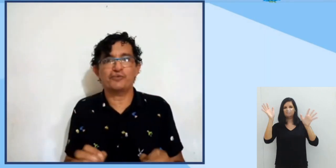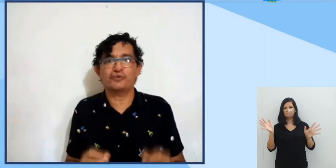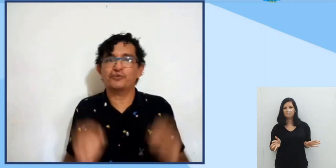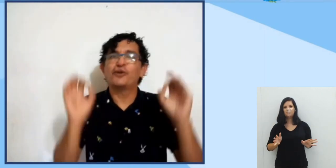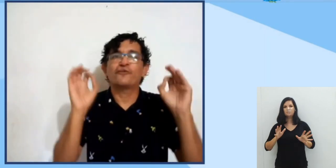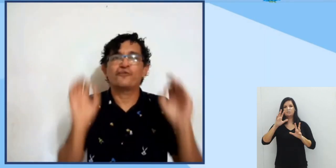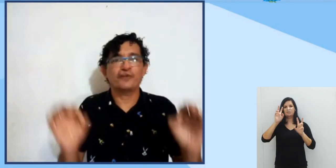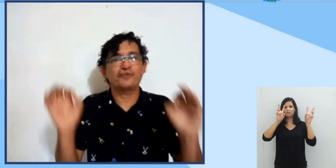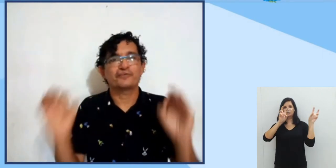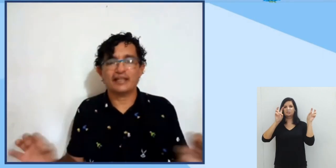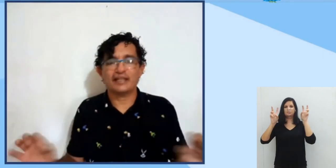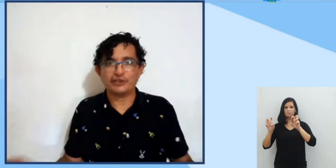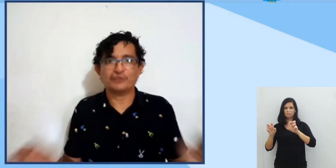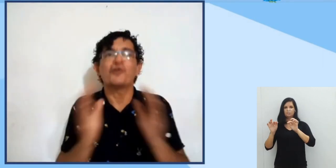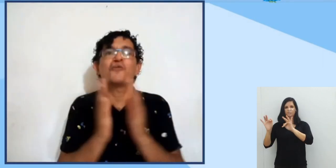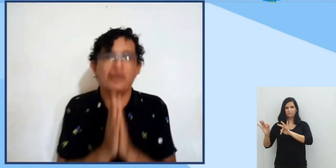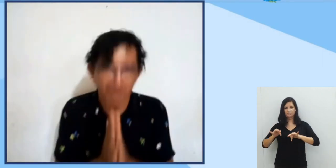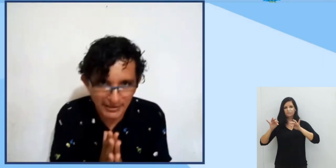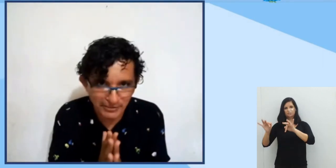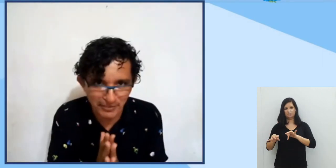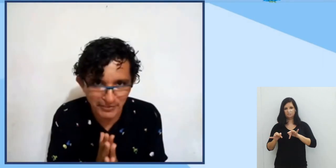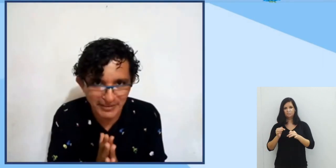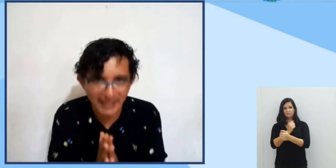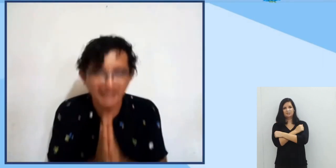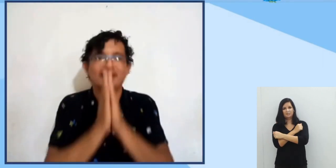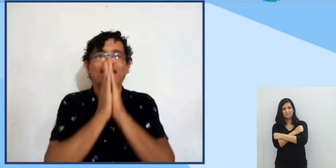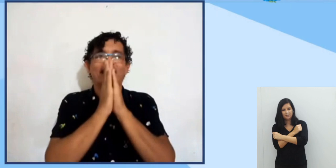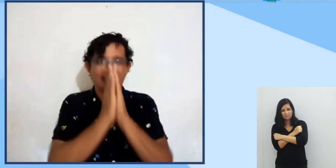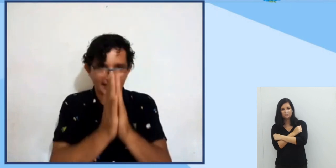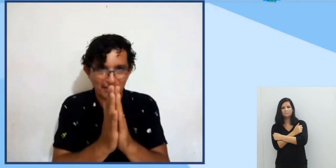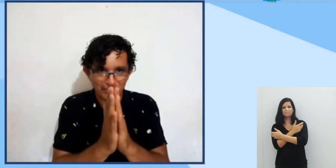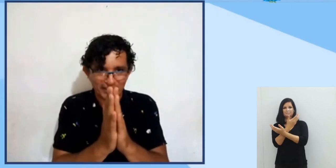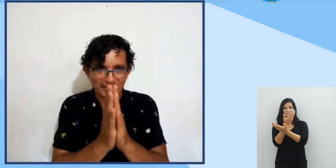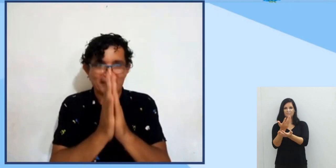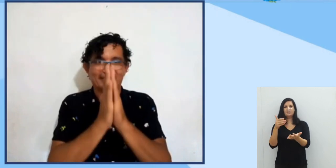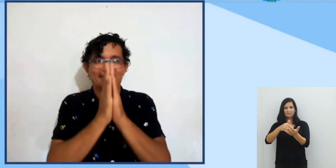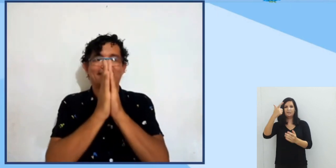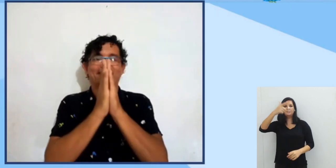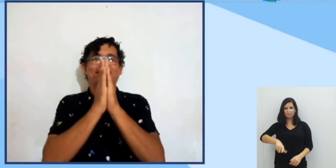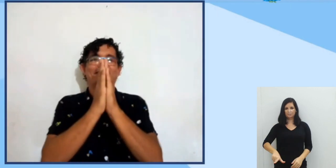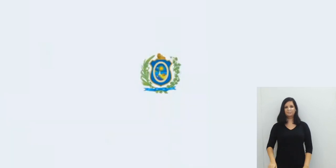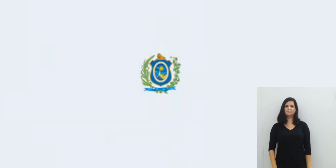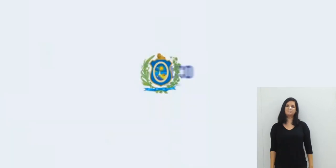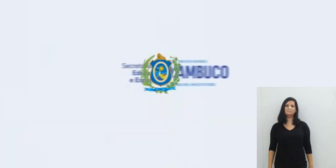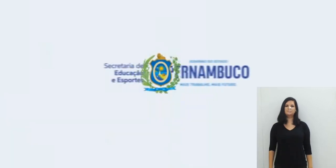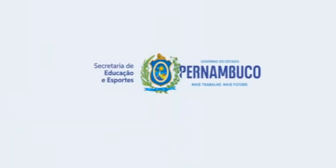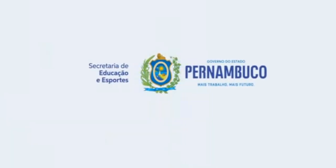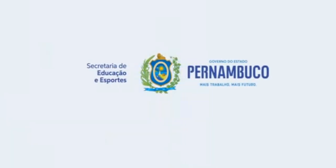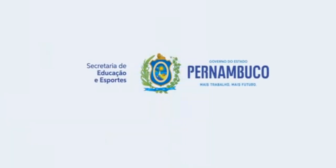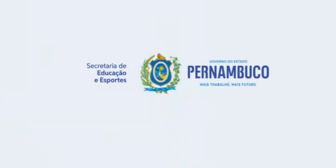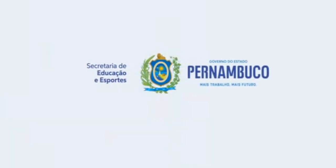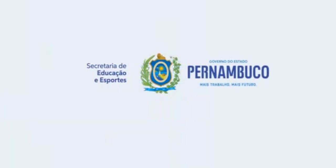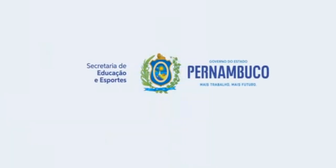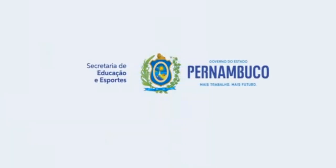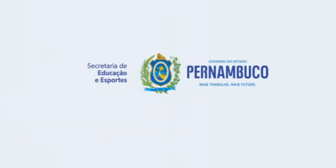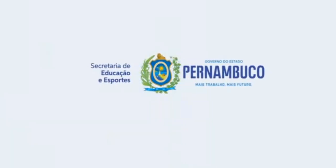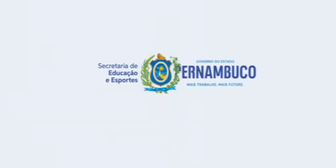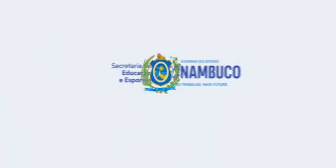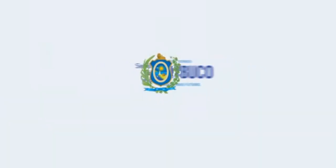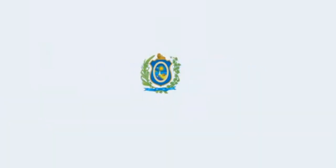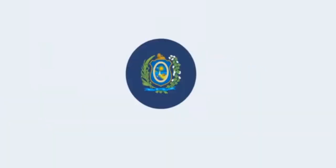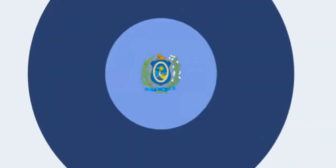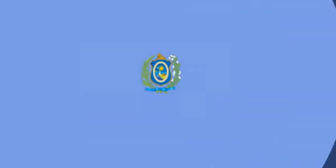este conteúdo feudalismo. Um abraço para vocês e até a próxima!